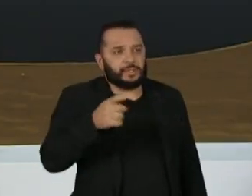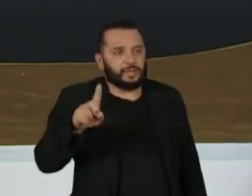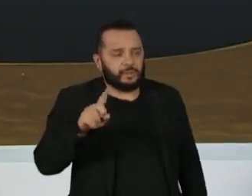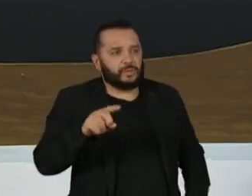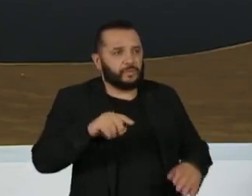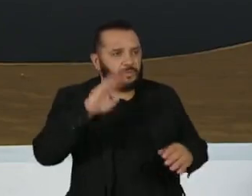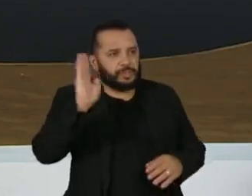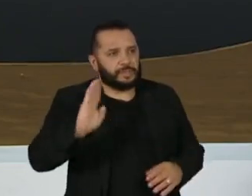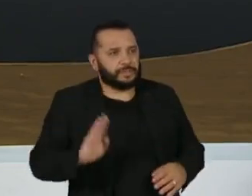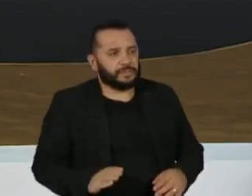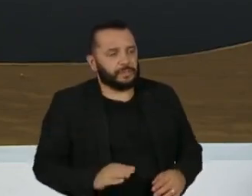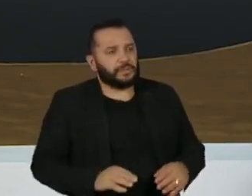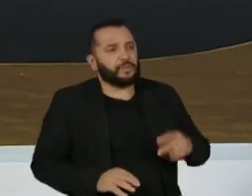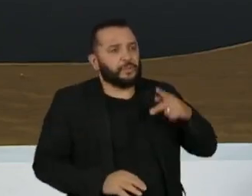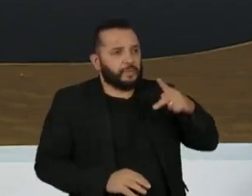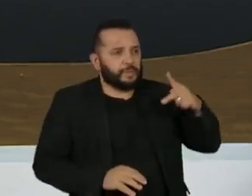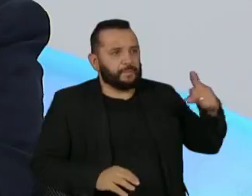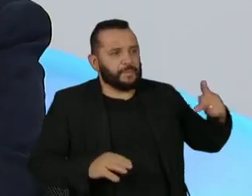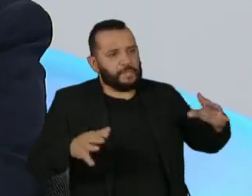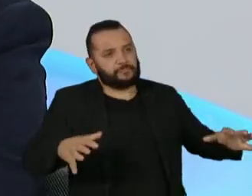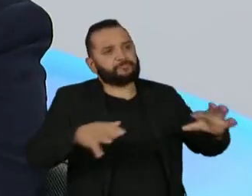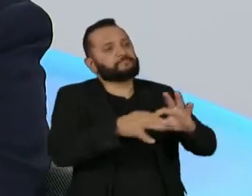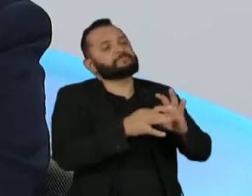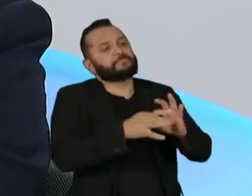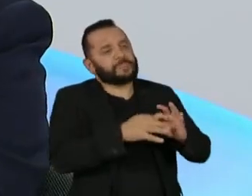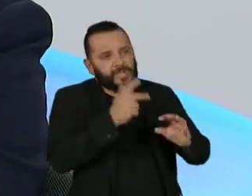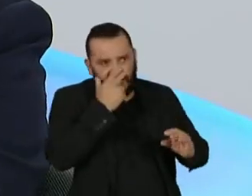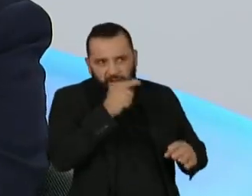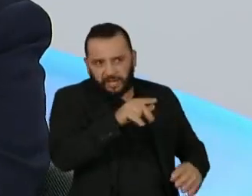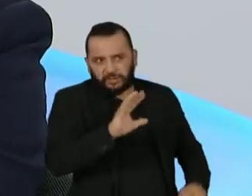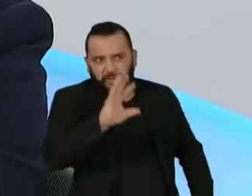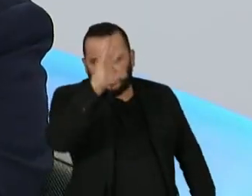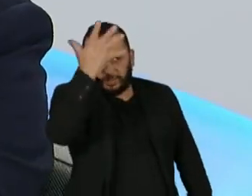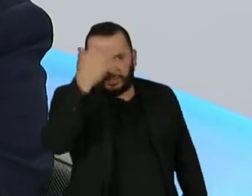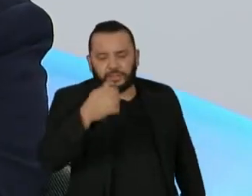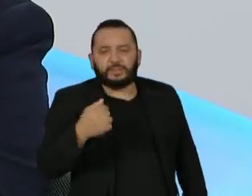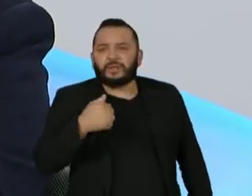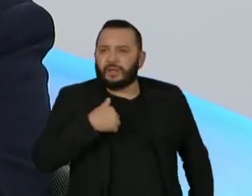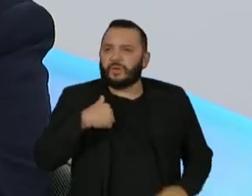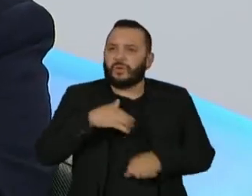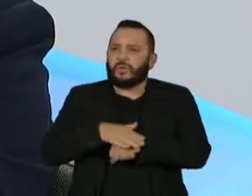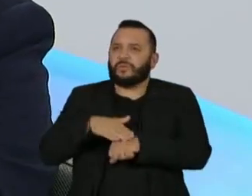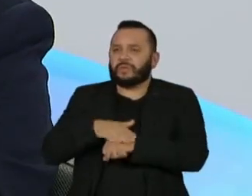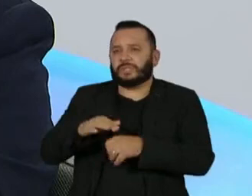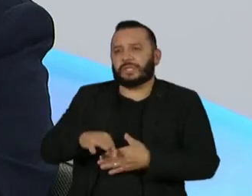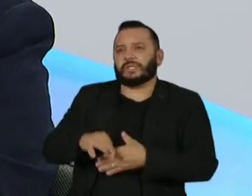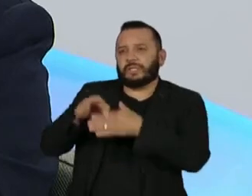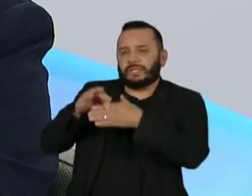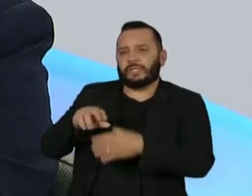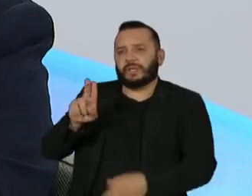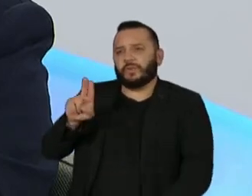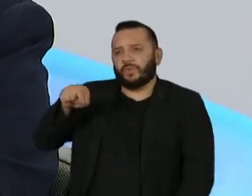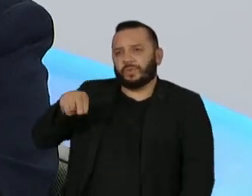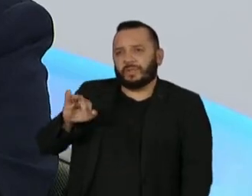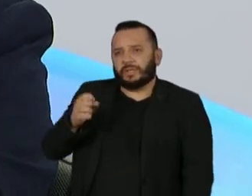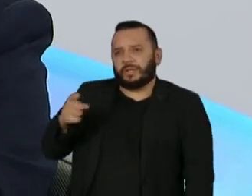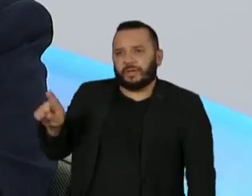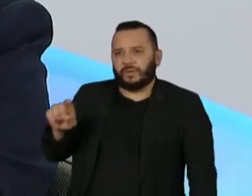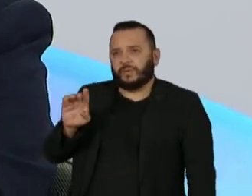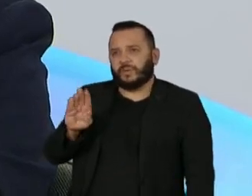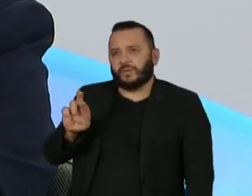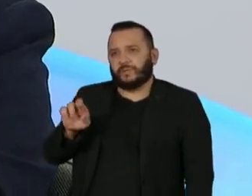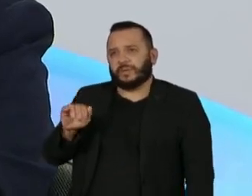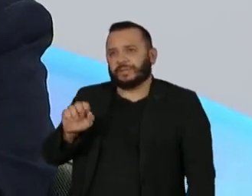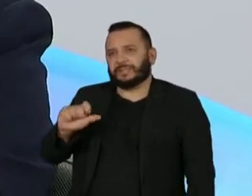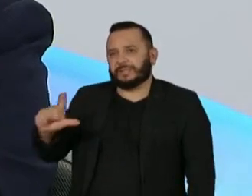de uma fusão com o ppp o senhor Brasil ele me disseram que o